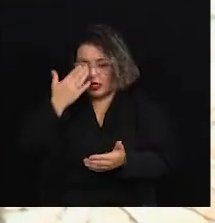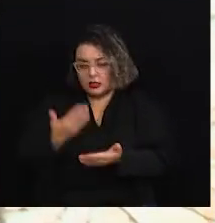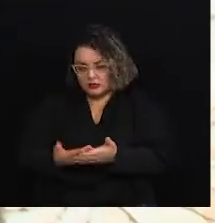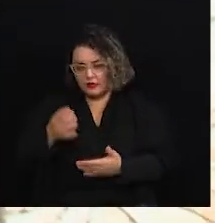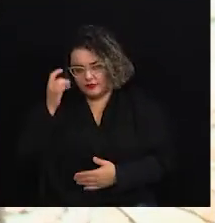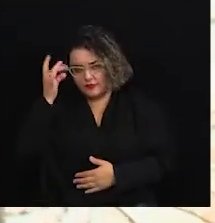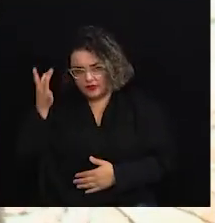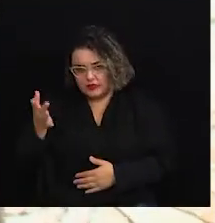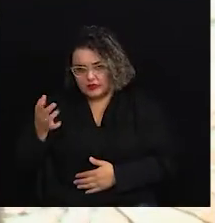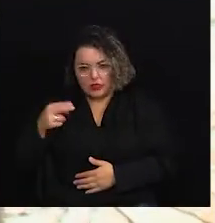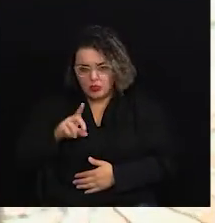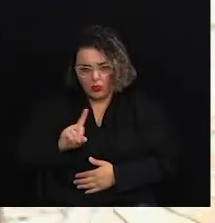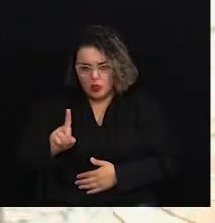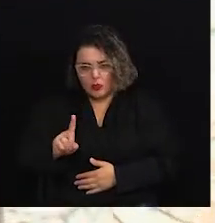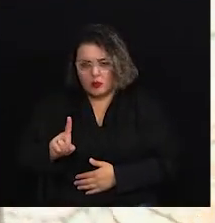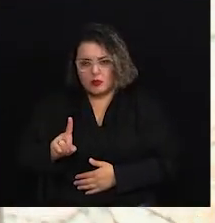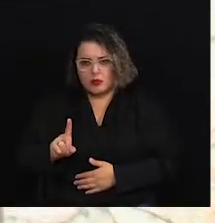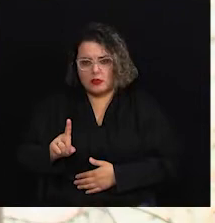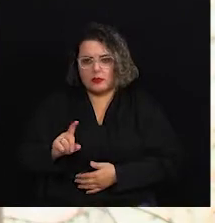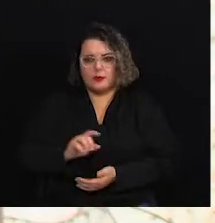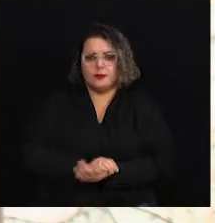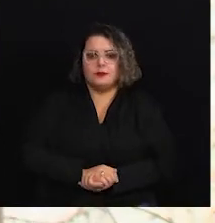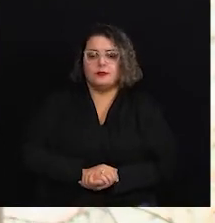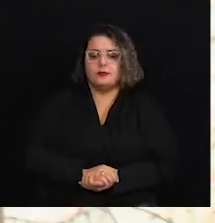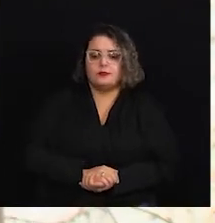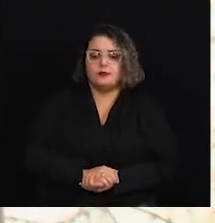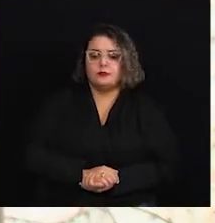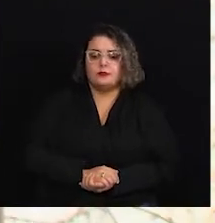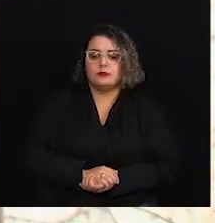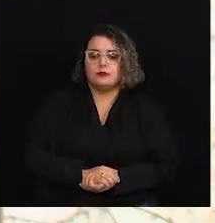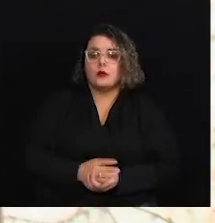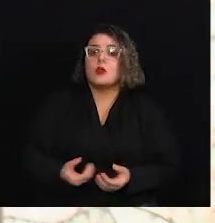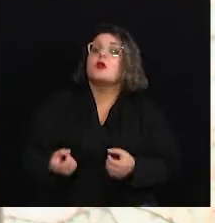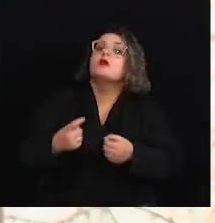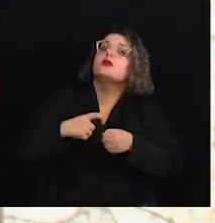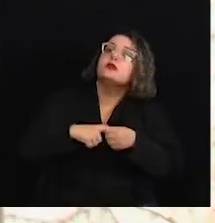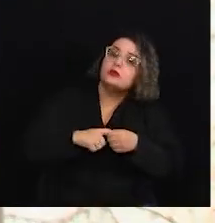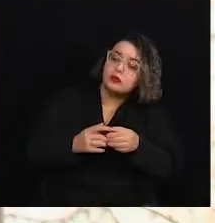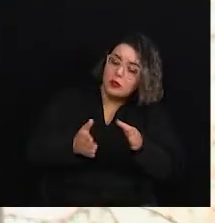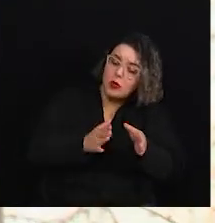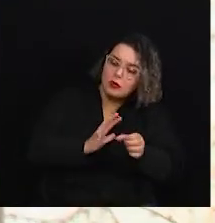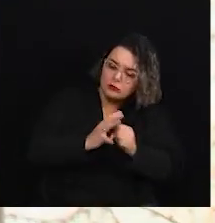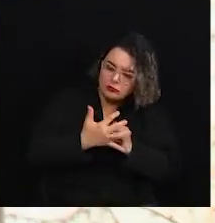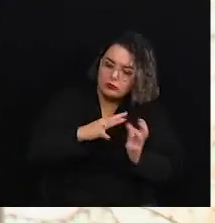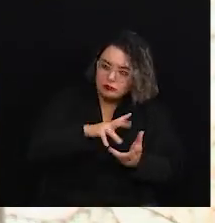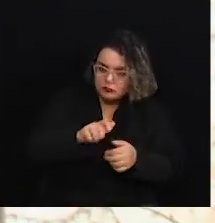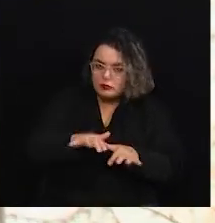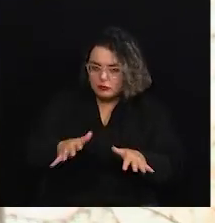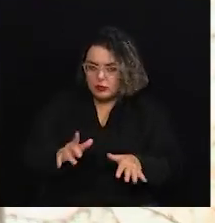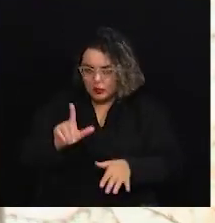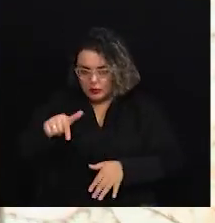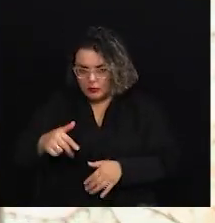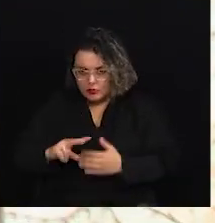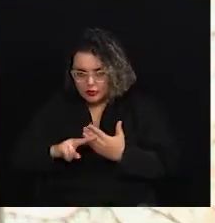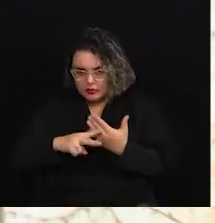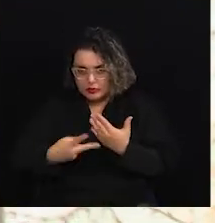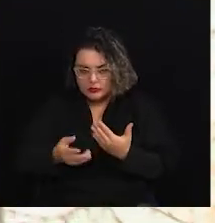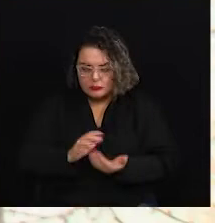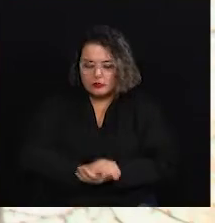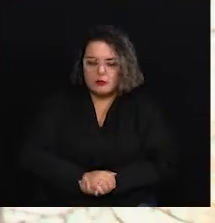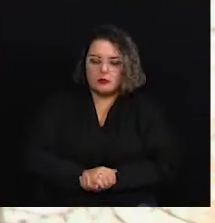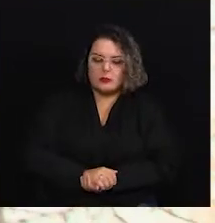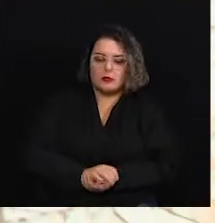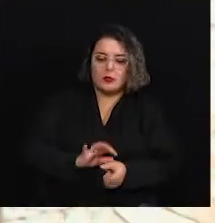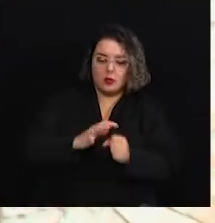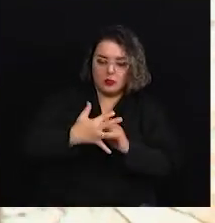você acredita que isso vai facilitar ou não necessariamente? Na verdade, vou voltar um pouco para o momento pandêmico e depois nessa sequência.